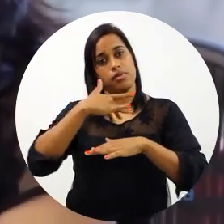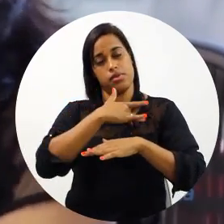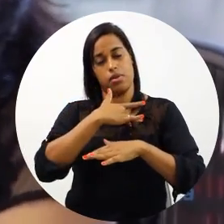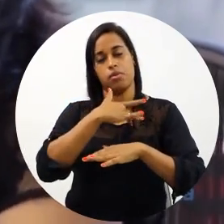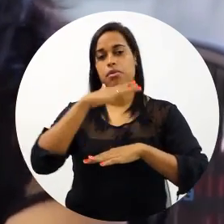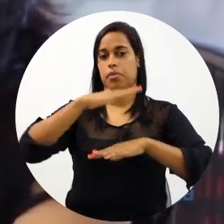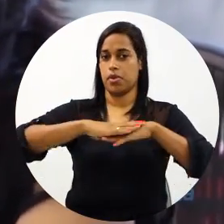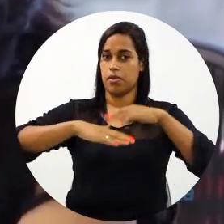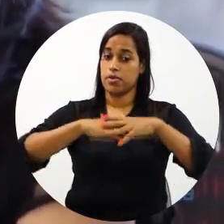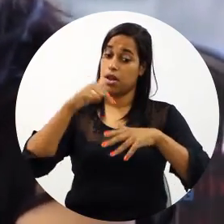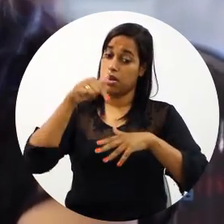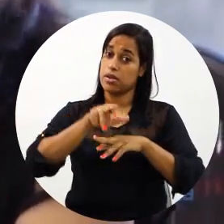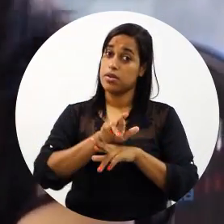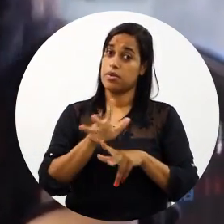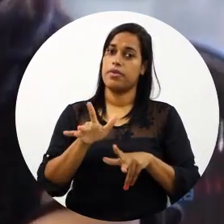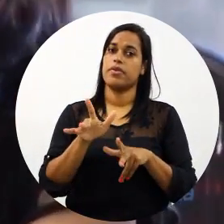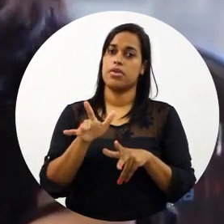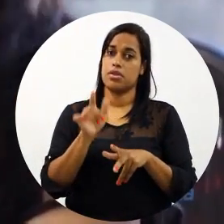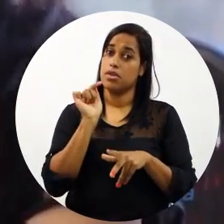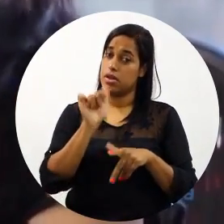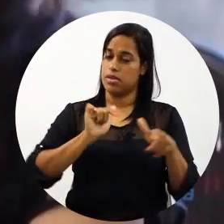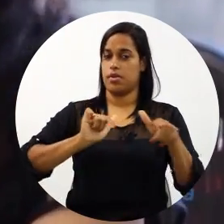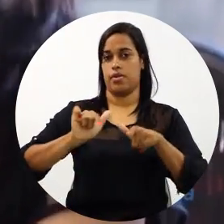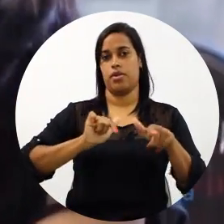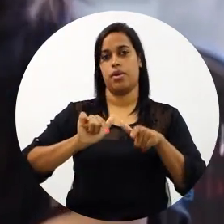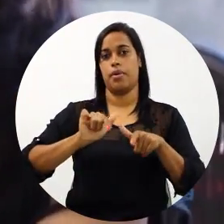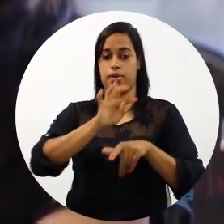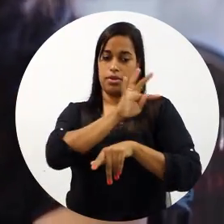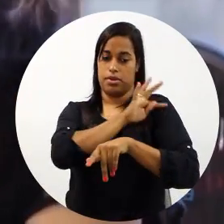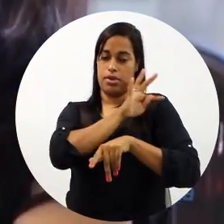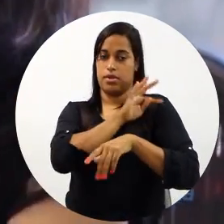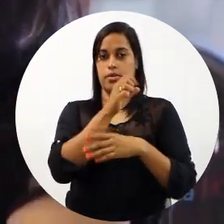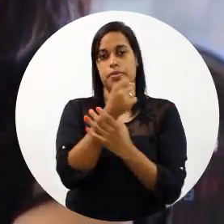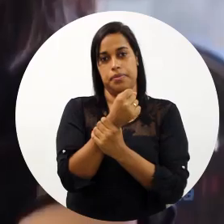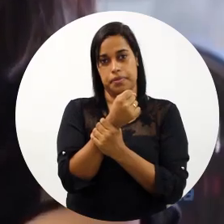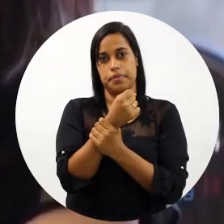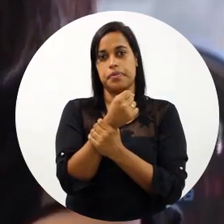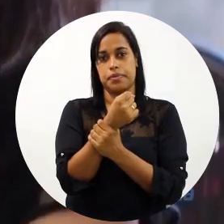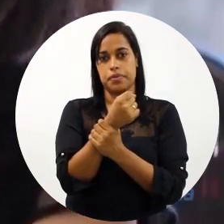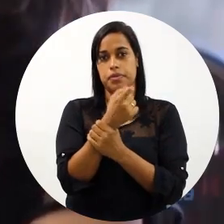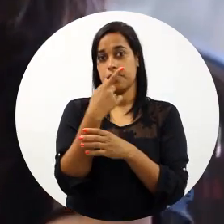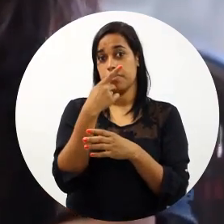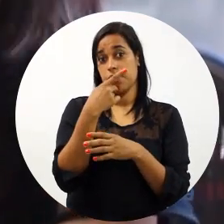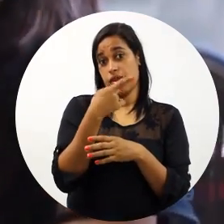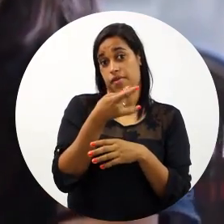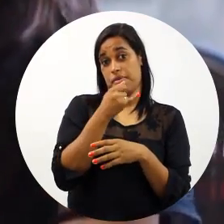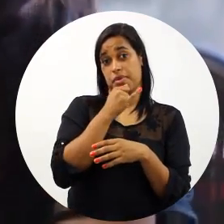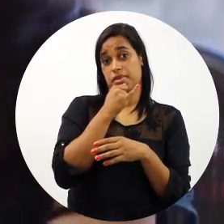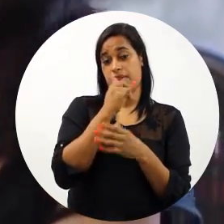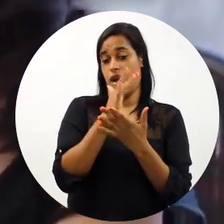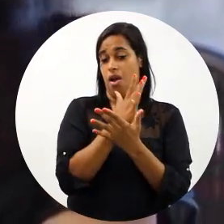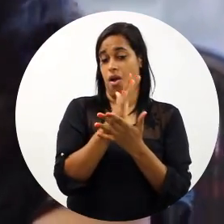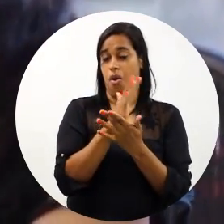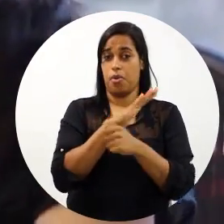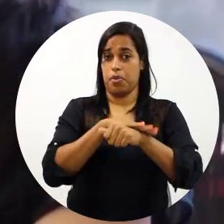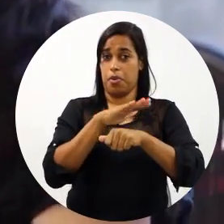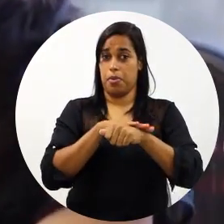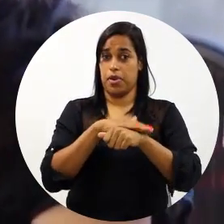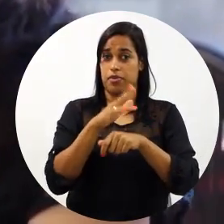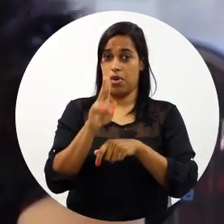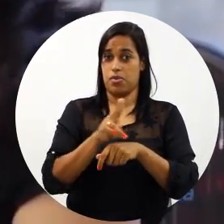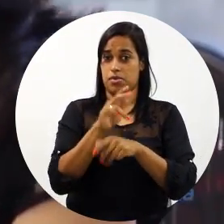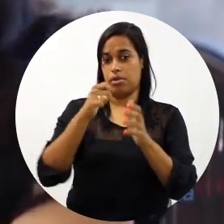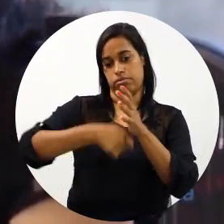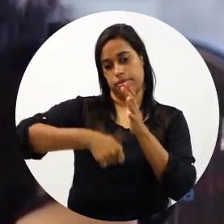dele. Esse é o diferencial. E esse é o trabalho de um técnico de segurança. E não estou dizendo com isso que em alguns momentos não vai ter que usar a